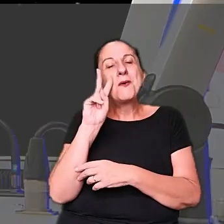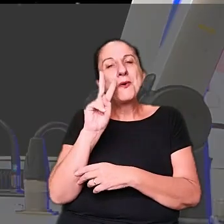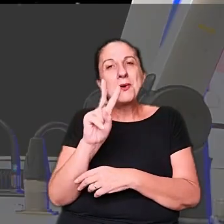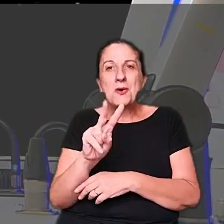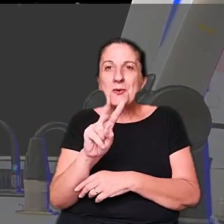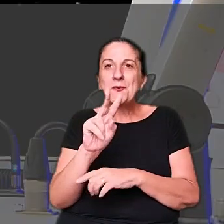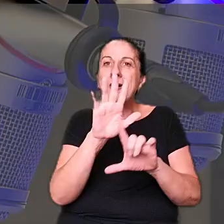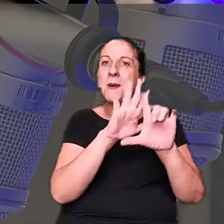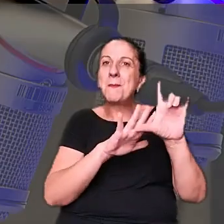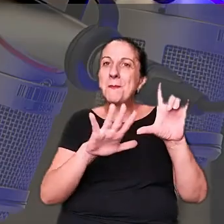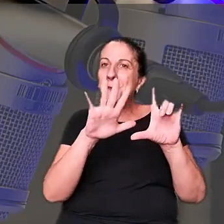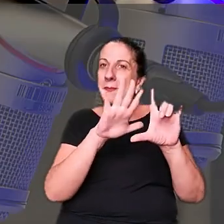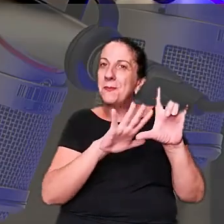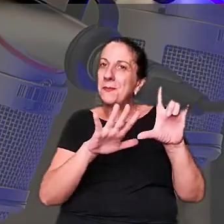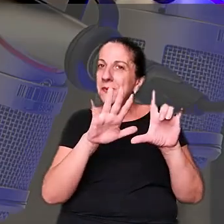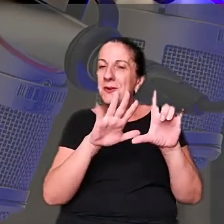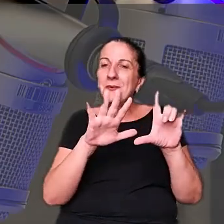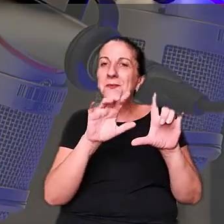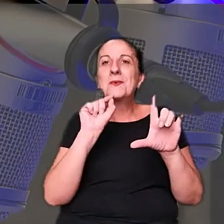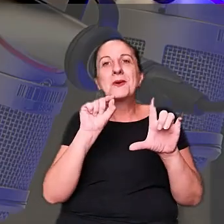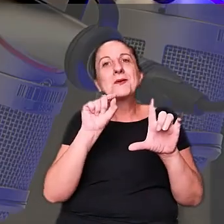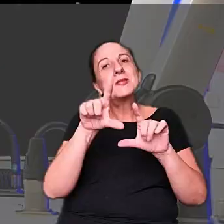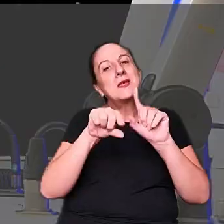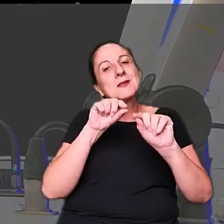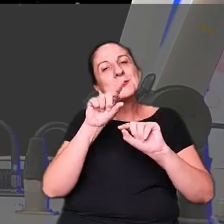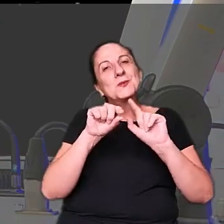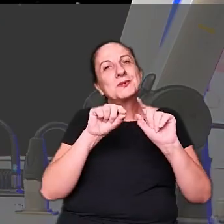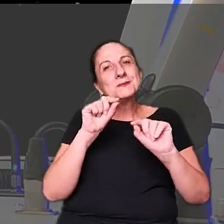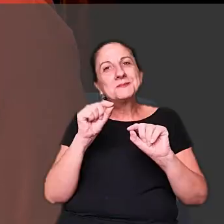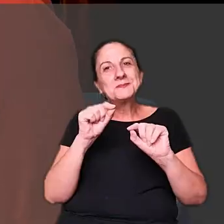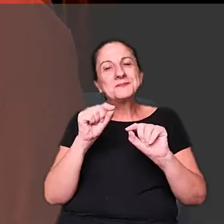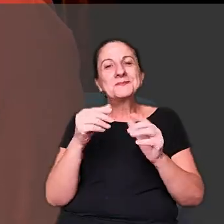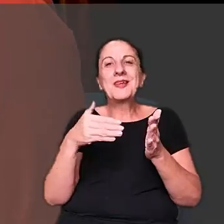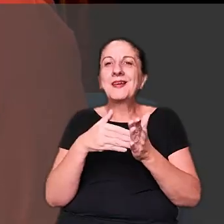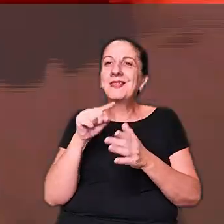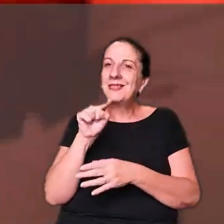você confere na sua plataforma de áudio preferida. Até lá!